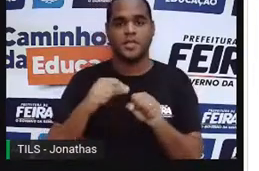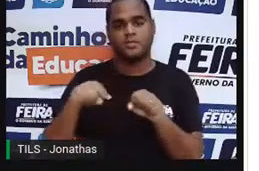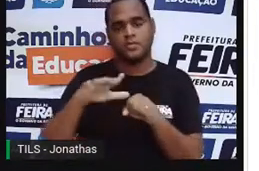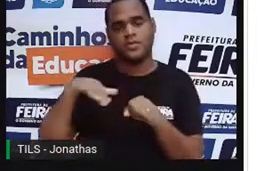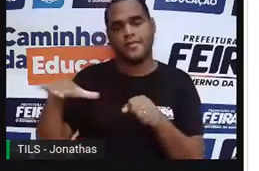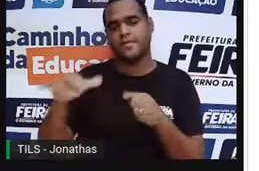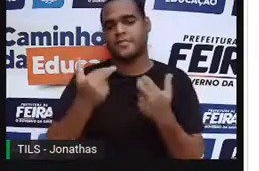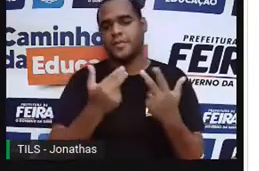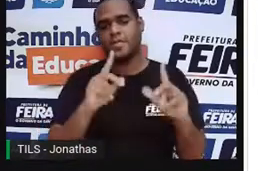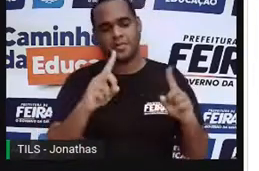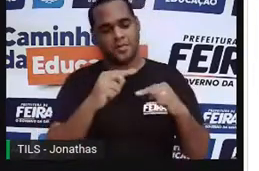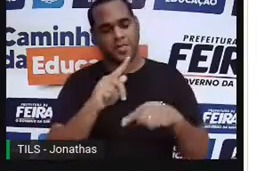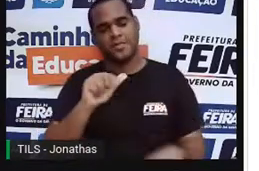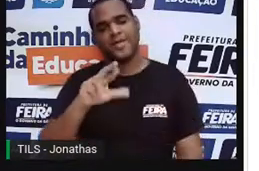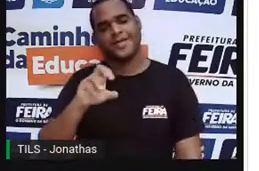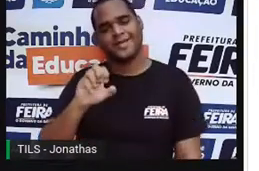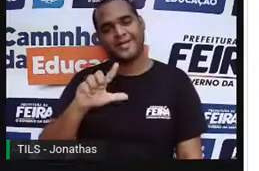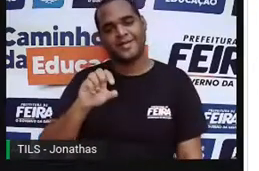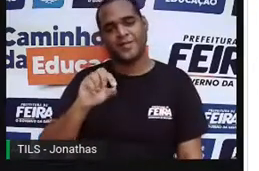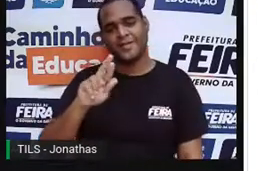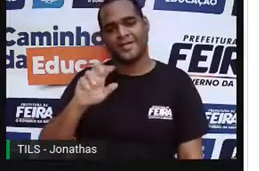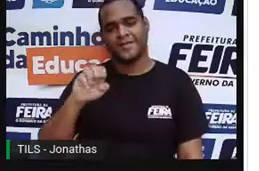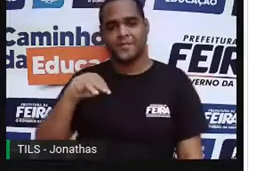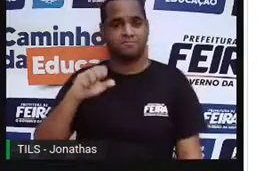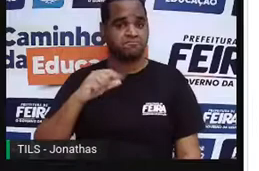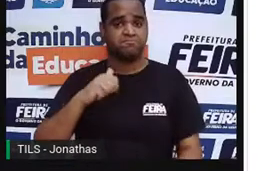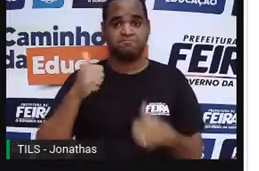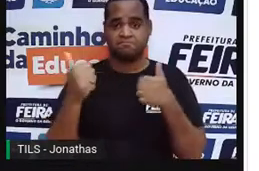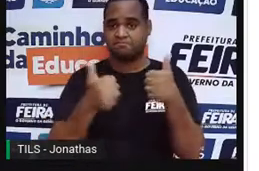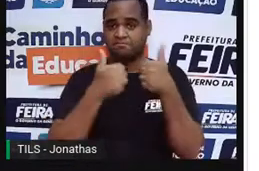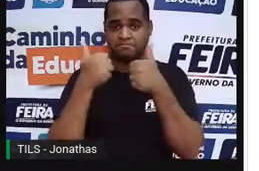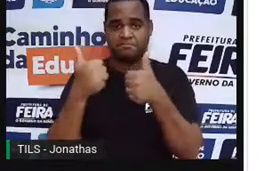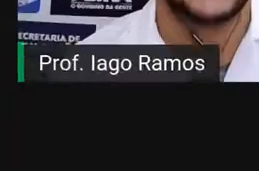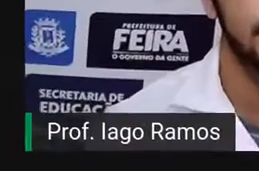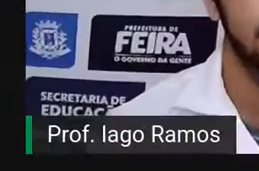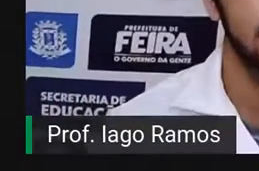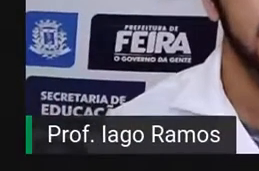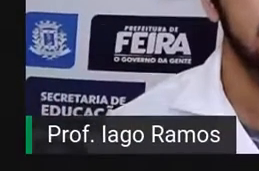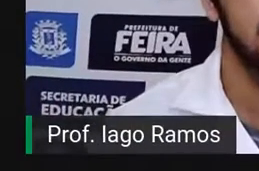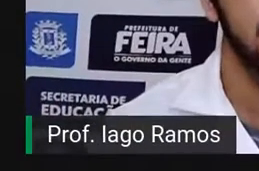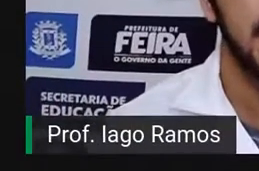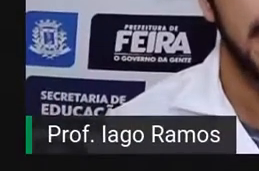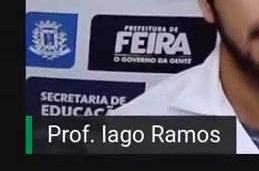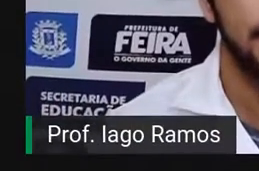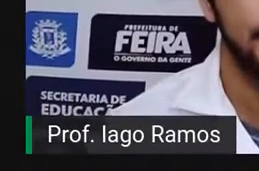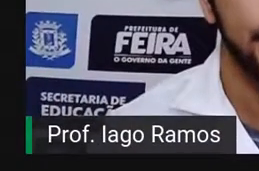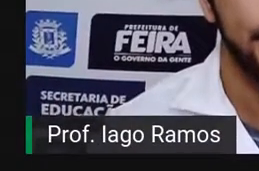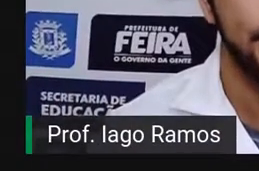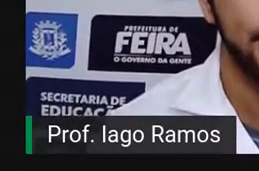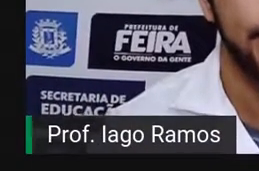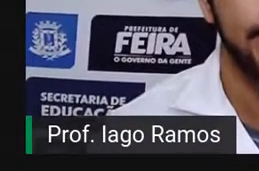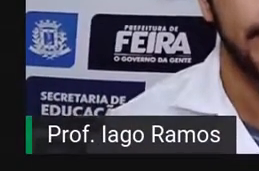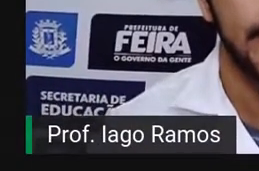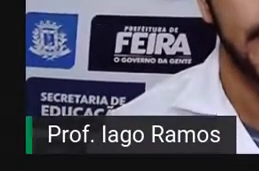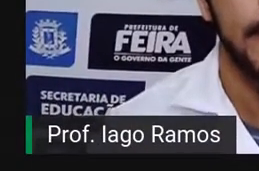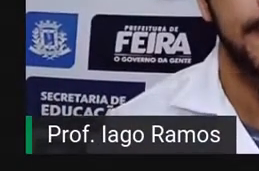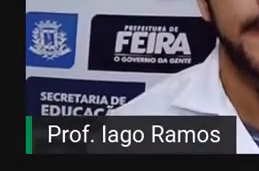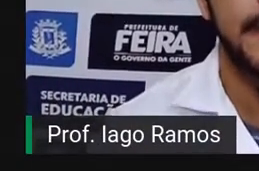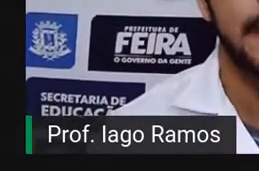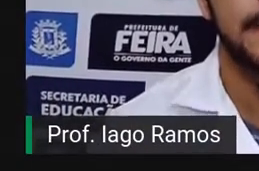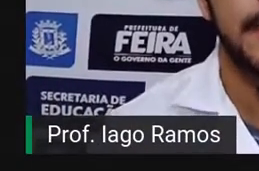são paralelogramos também beleza bom bom então vamos lá